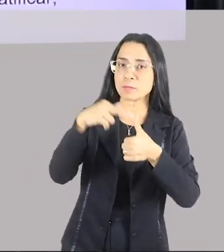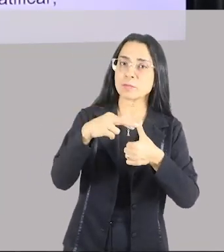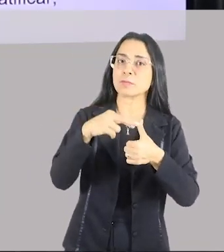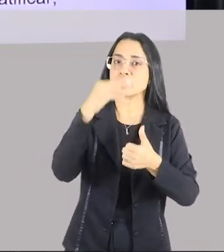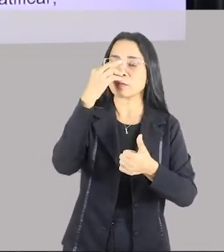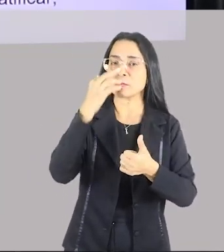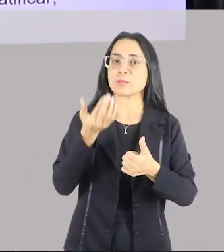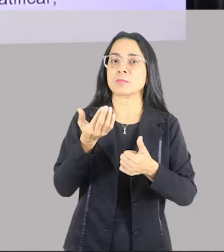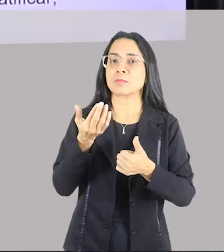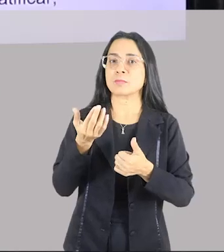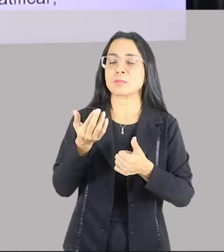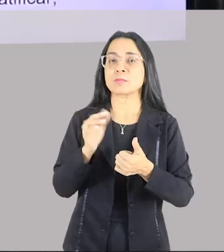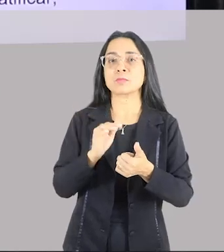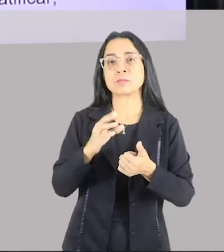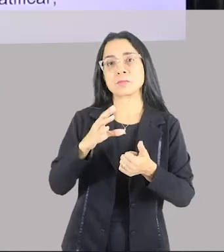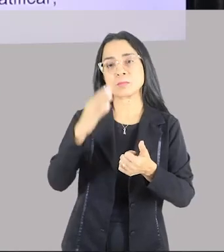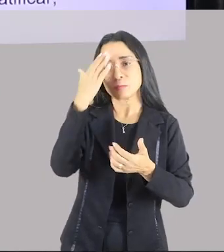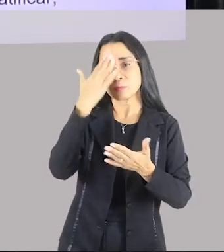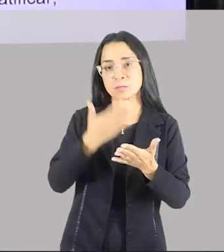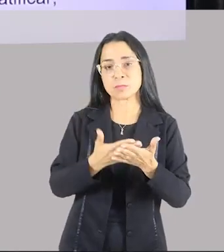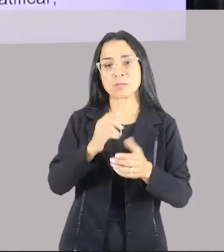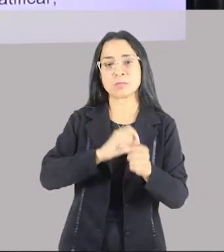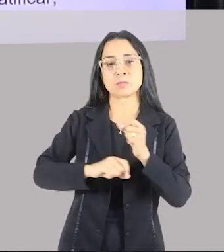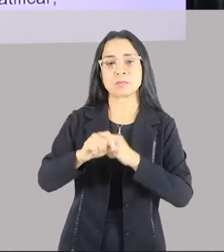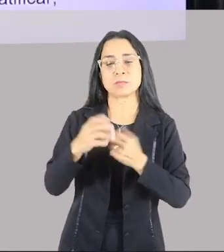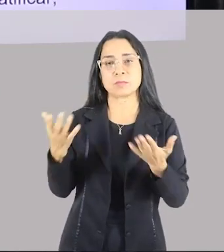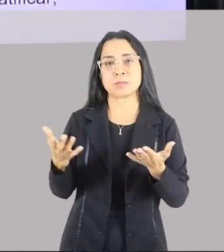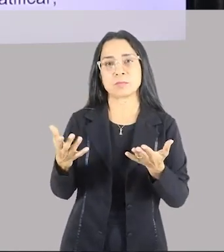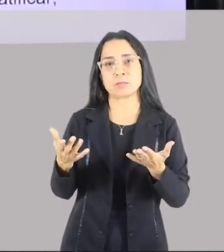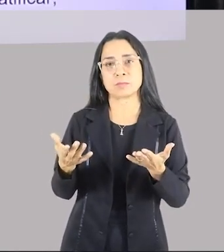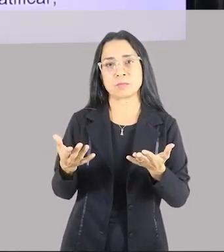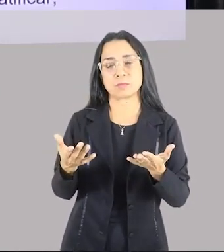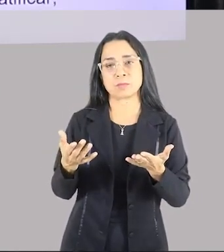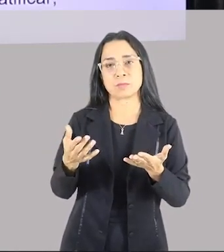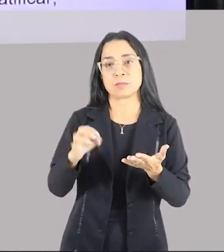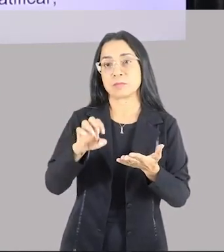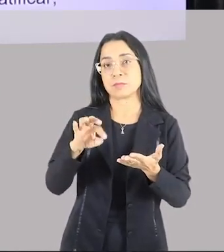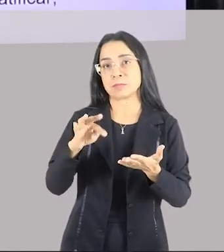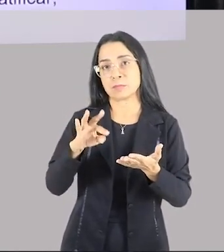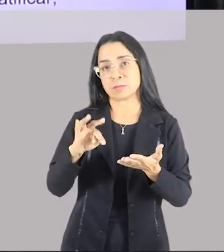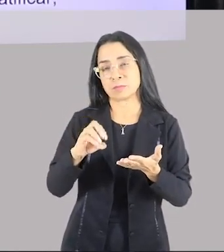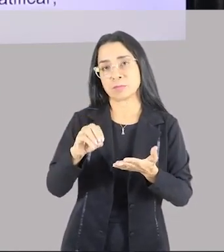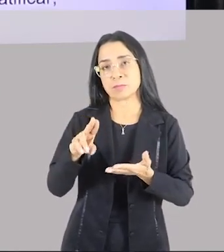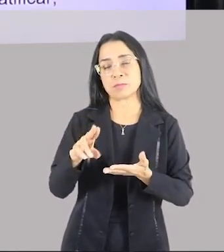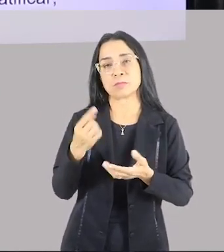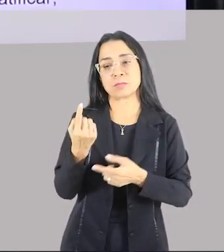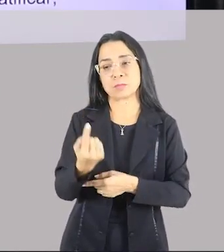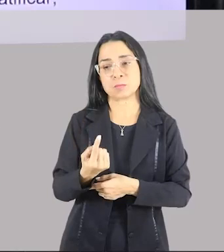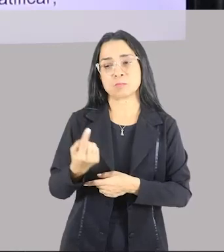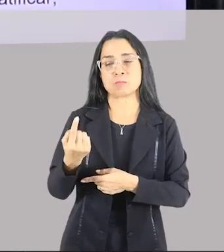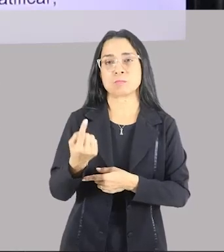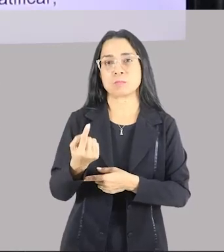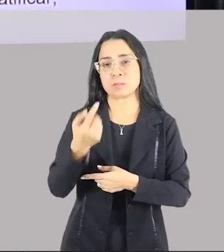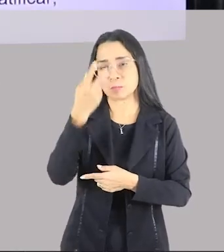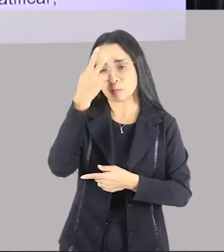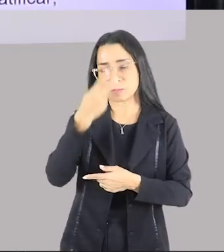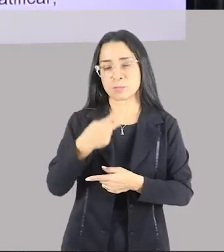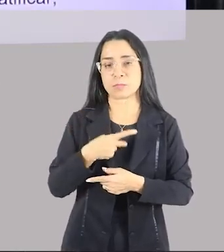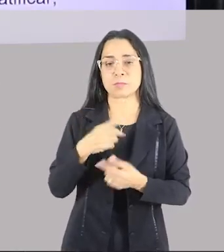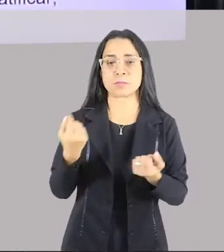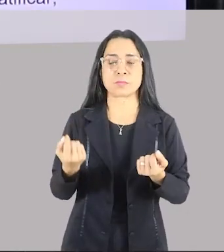ato de nomeação e nomeia alguém. É um ato simples. Ele editou de forma unipessoal, ou de